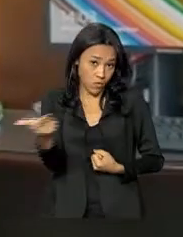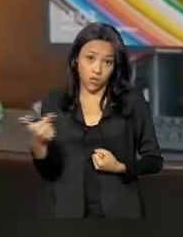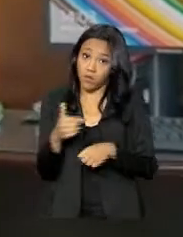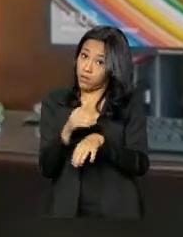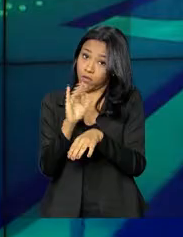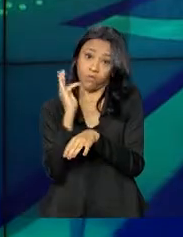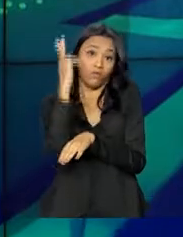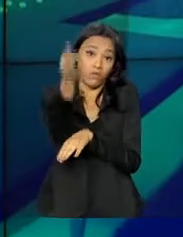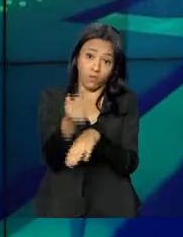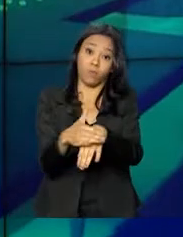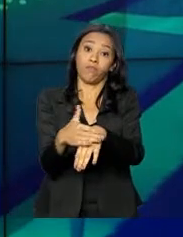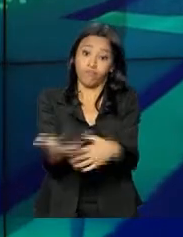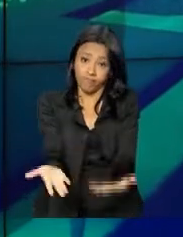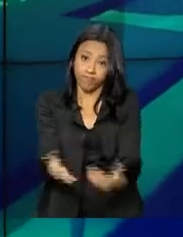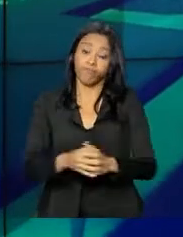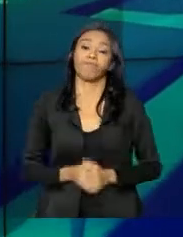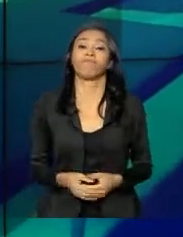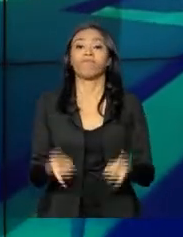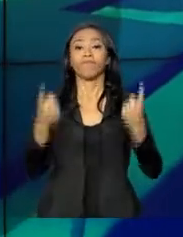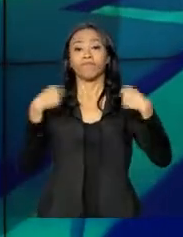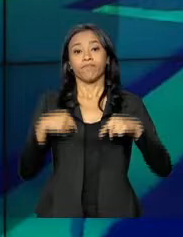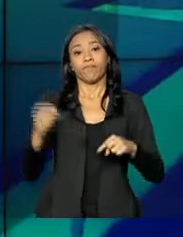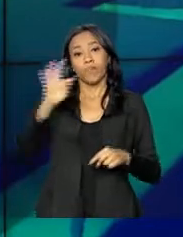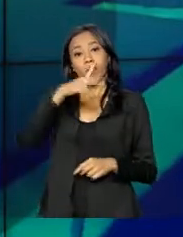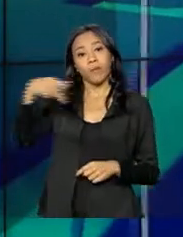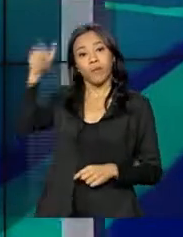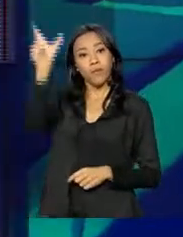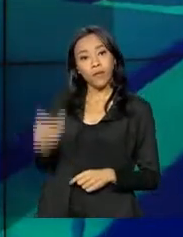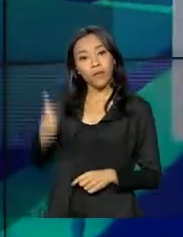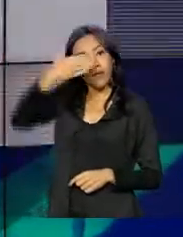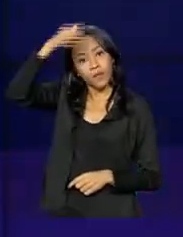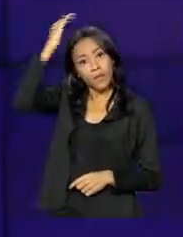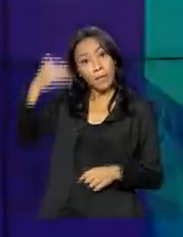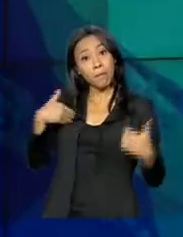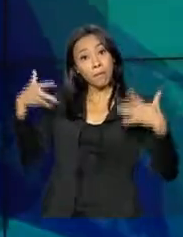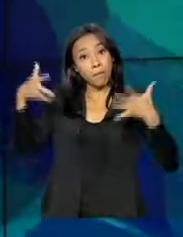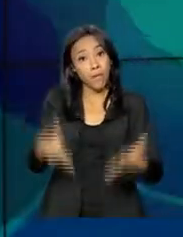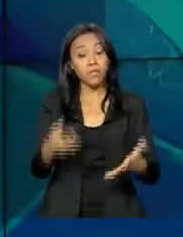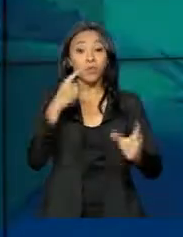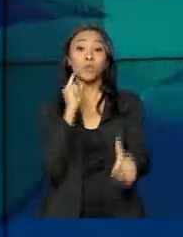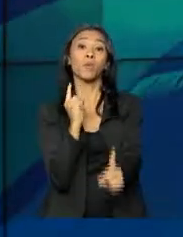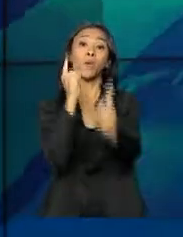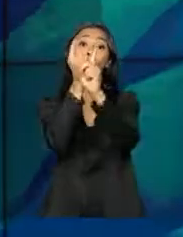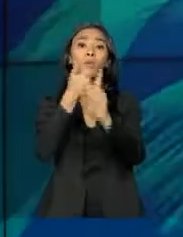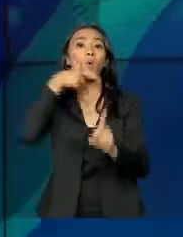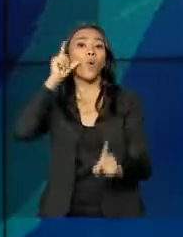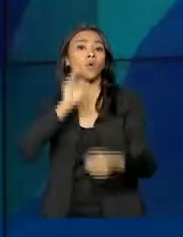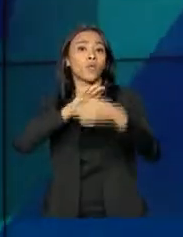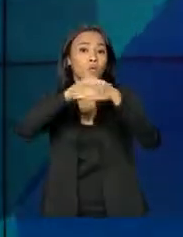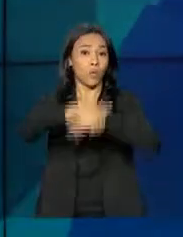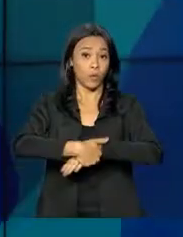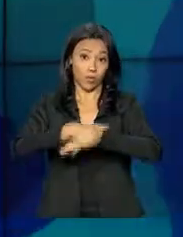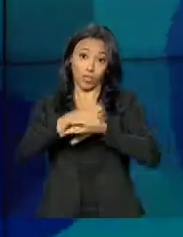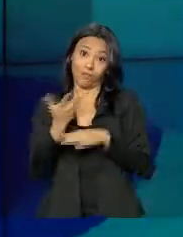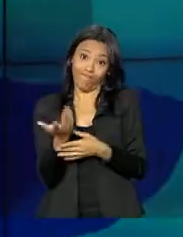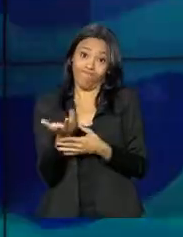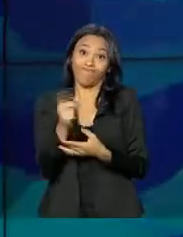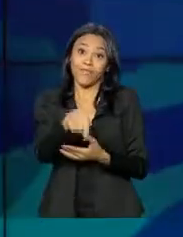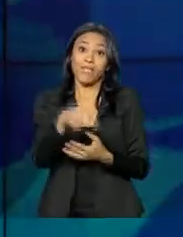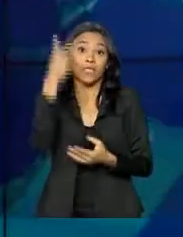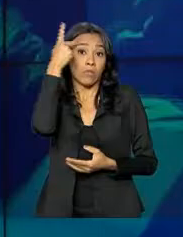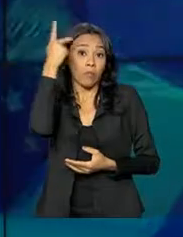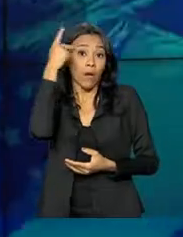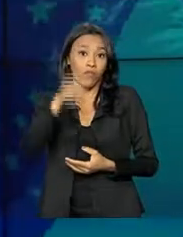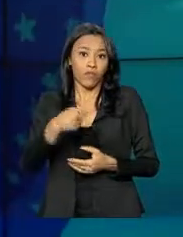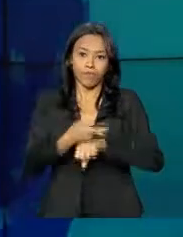no futuro. O presidente Michel Temer participou de um evento de empresários ontem à noite em São Paulo, onde foram